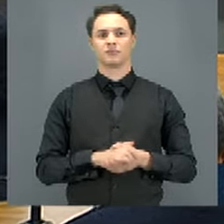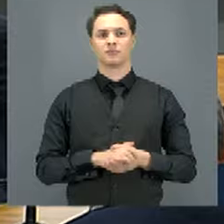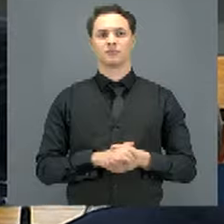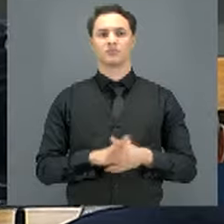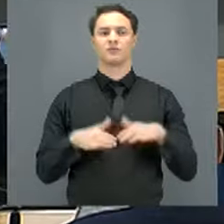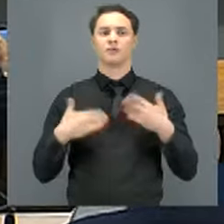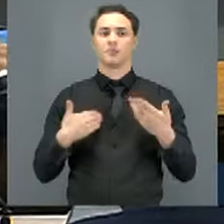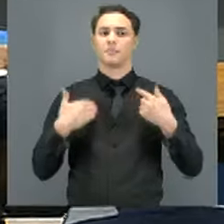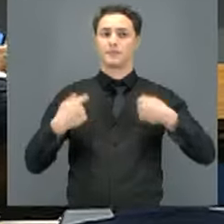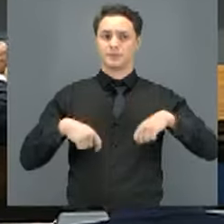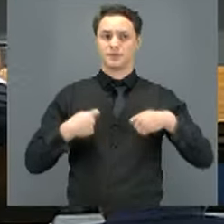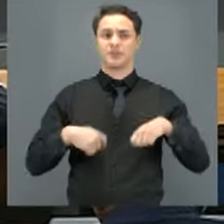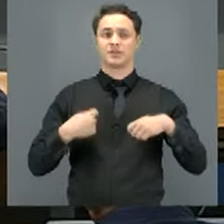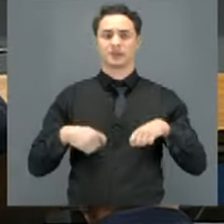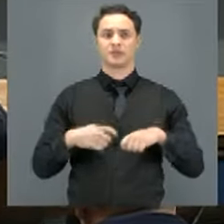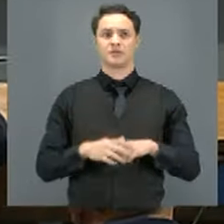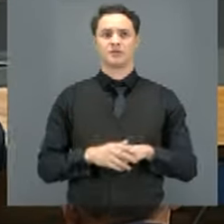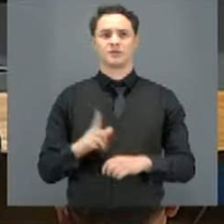Precisa ter...